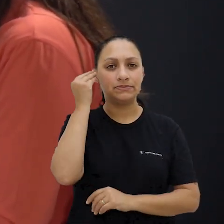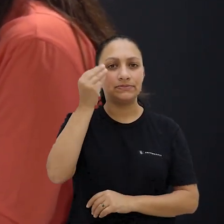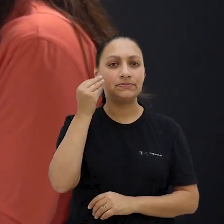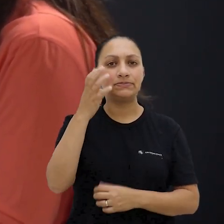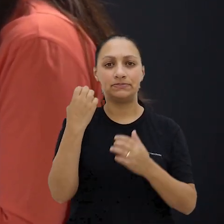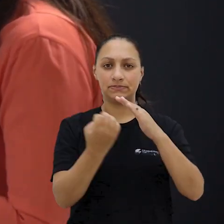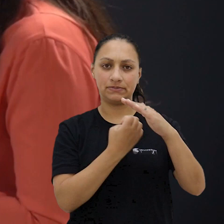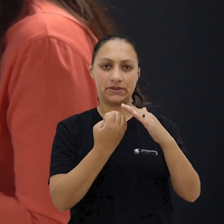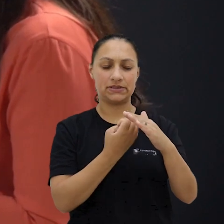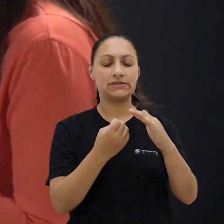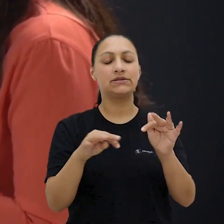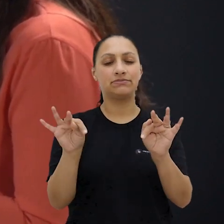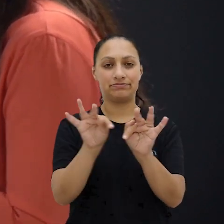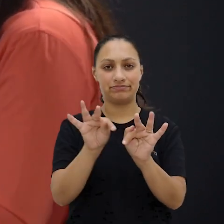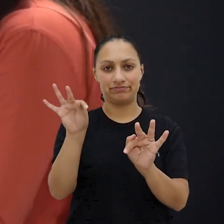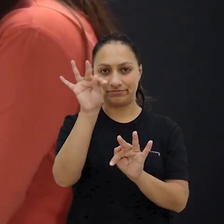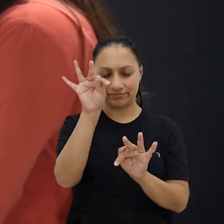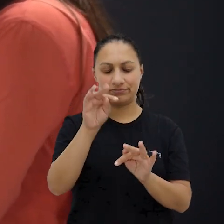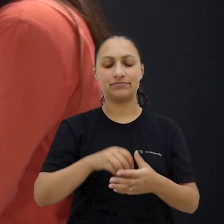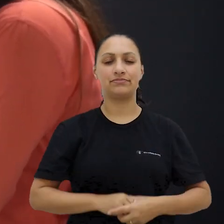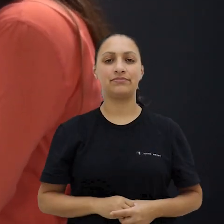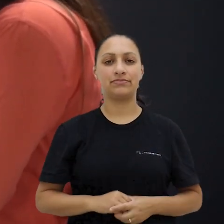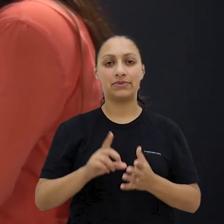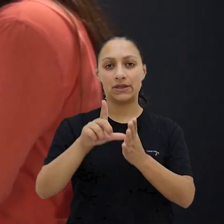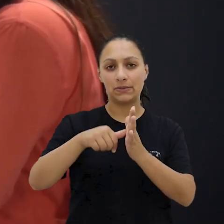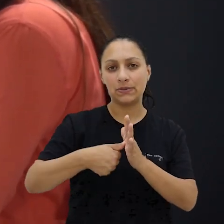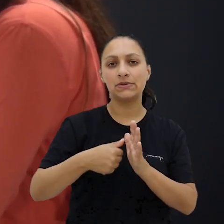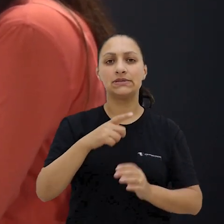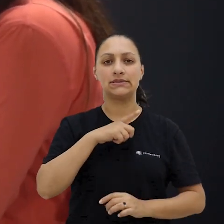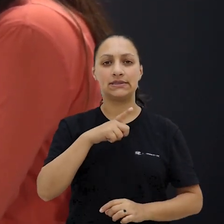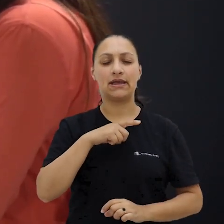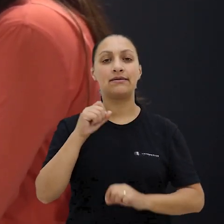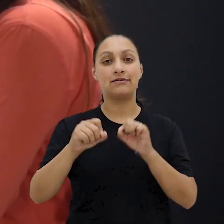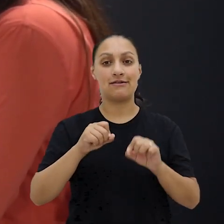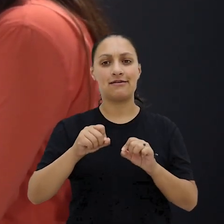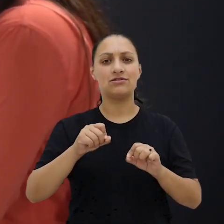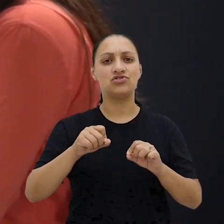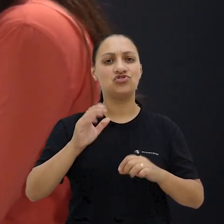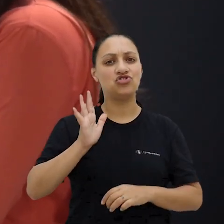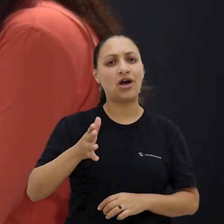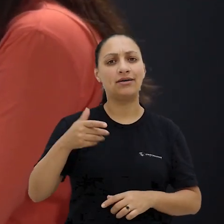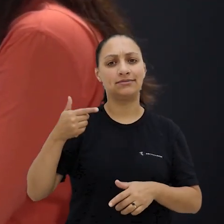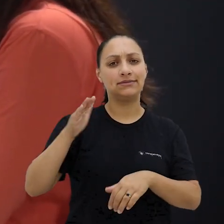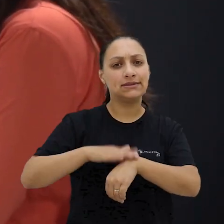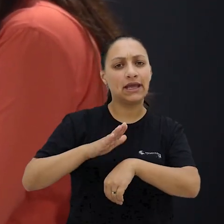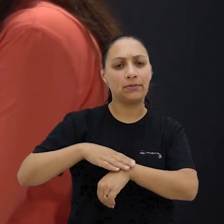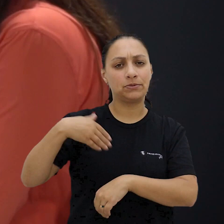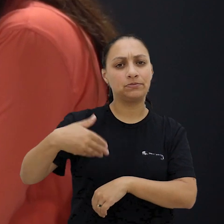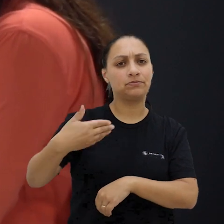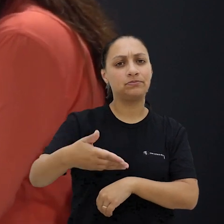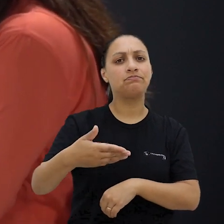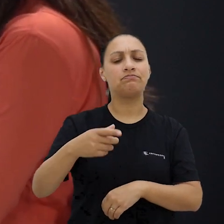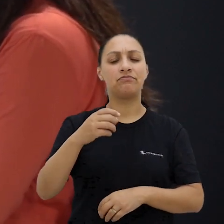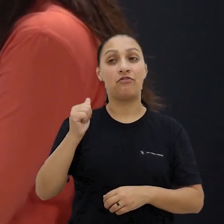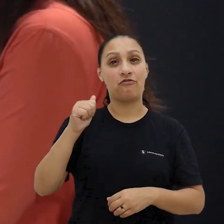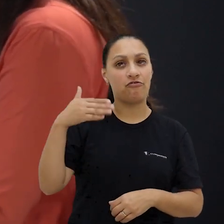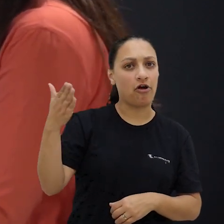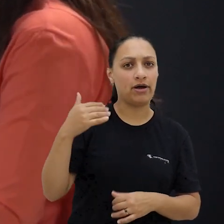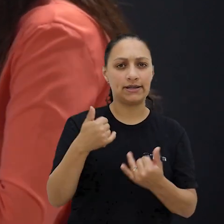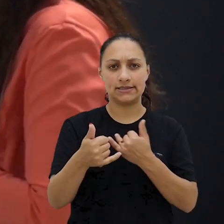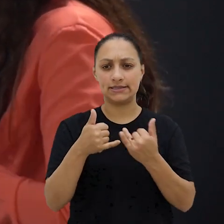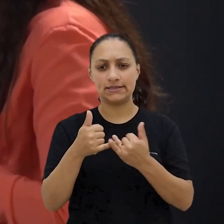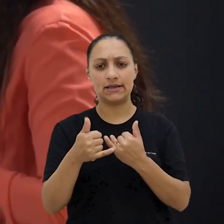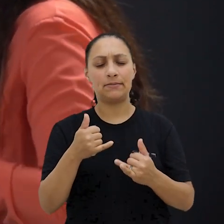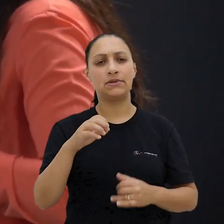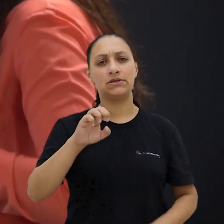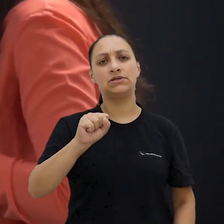das empresas do Fevale Tech Park. E depois residentes que têm um grau de maturidade maior, às vezes chegam de fora, como o caso da